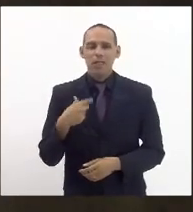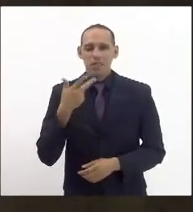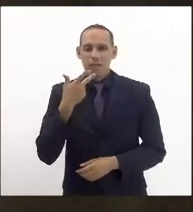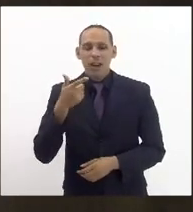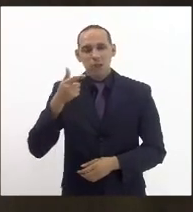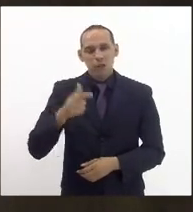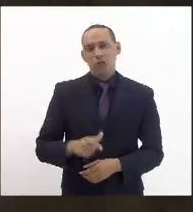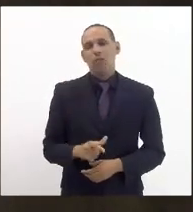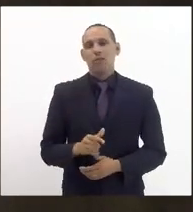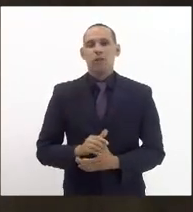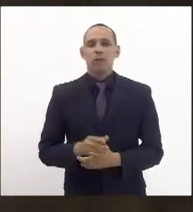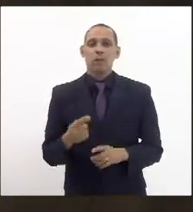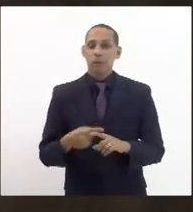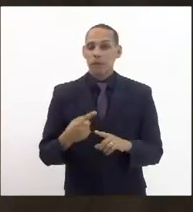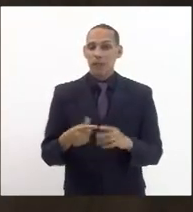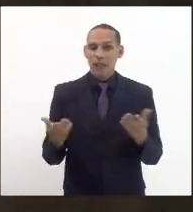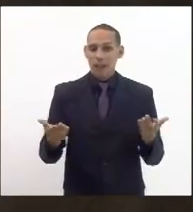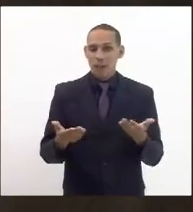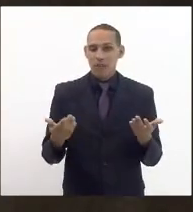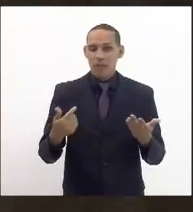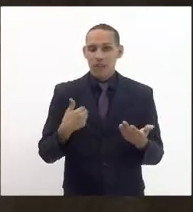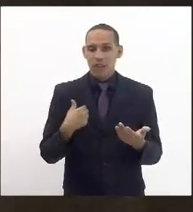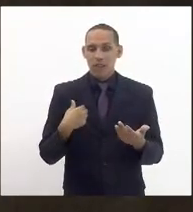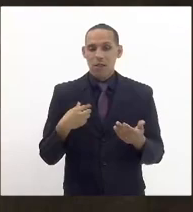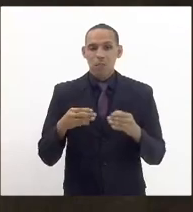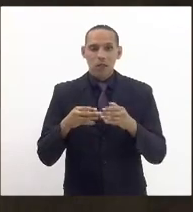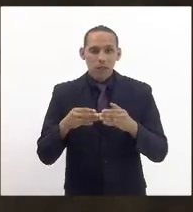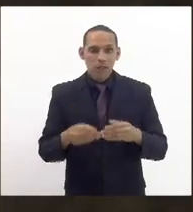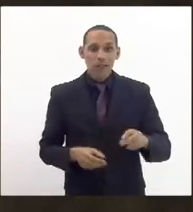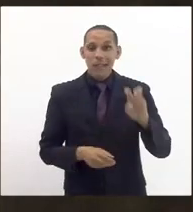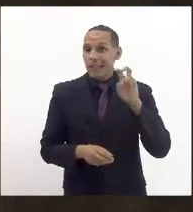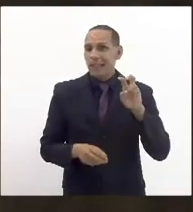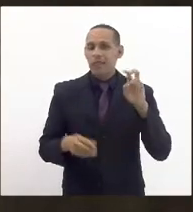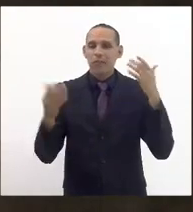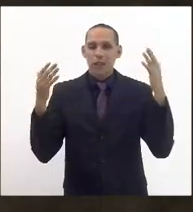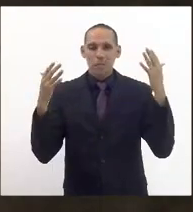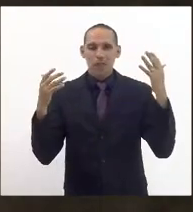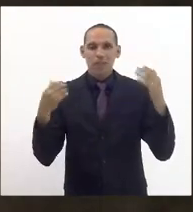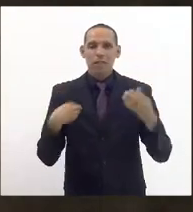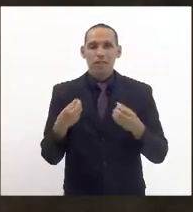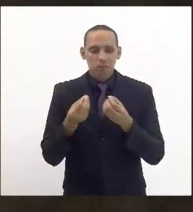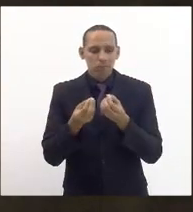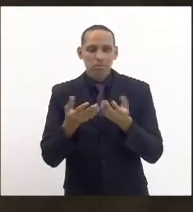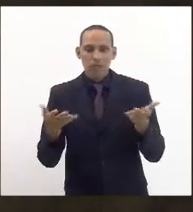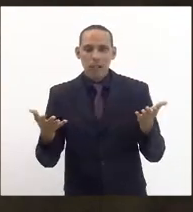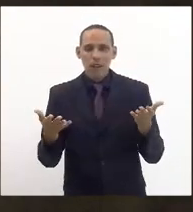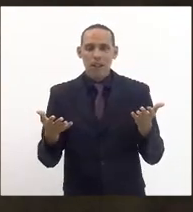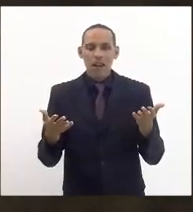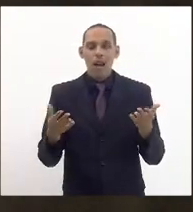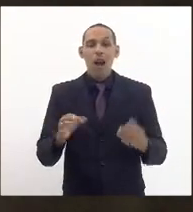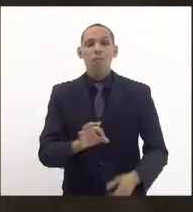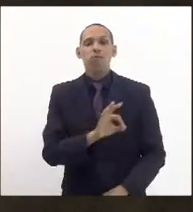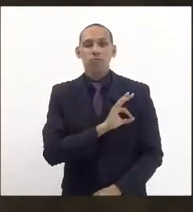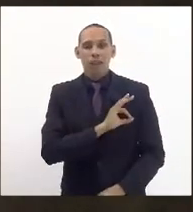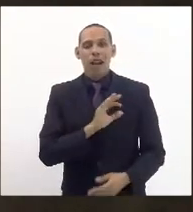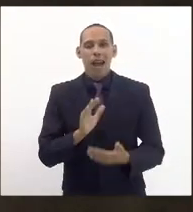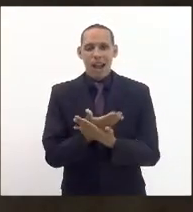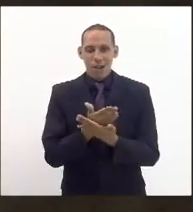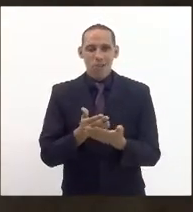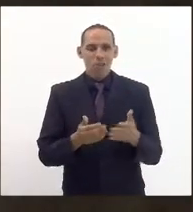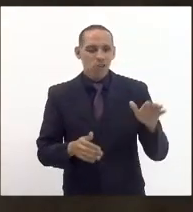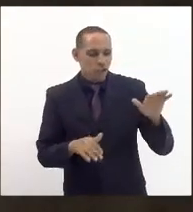palavra mais uma vez, porque agora eu tenho 5 moções de aplausos que eu estou oferecendo para alguns policiais. Queria chamar